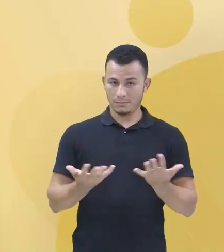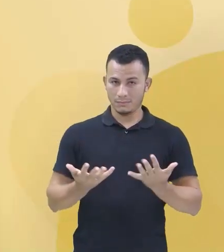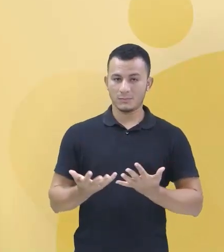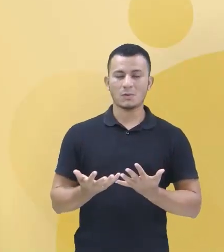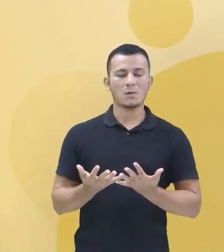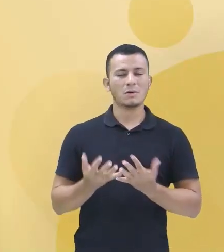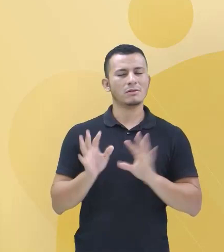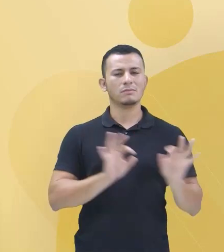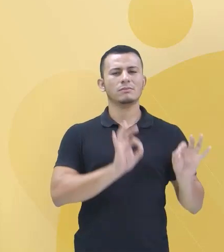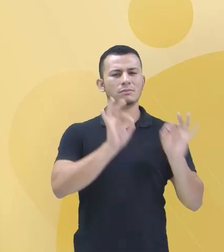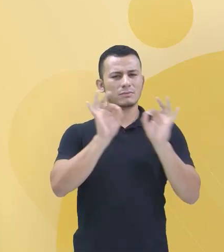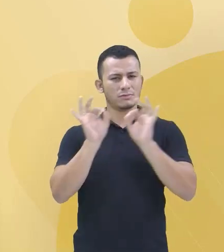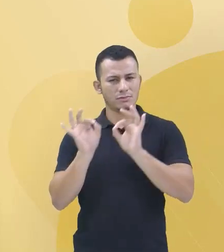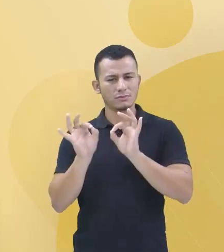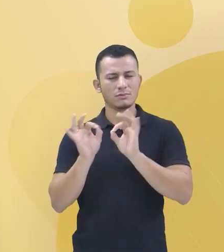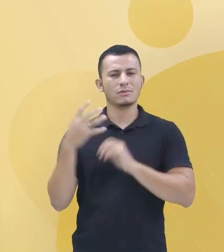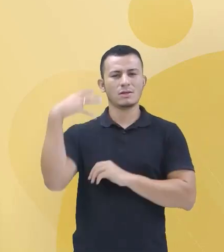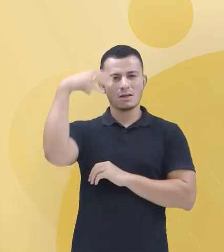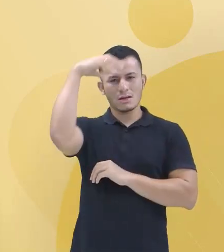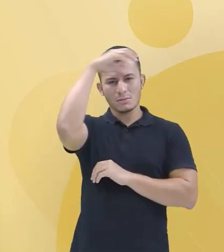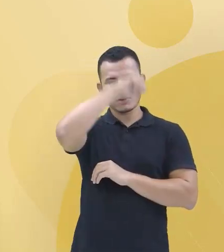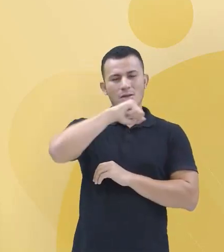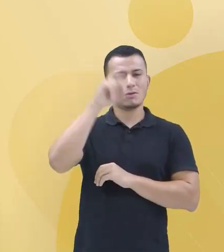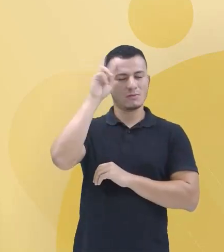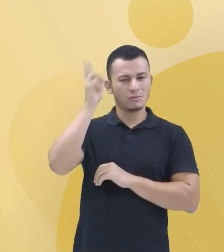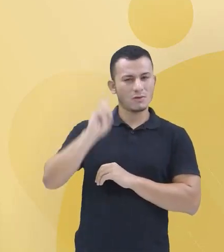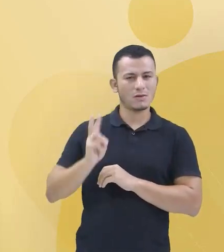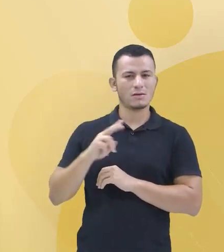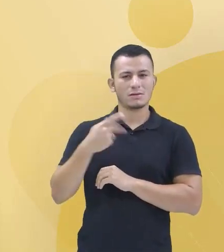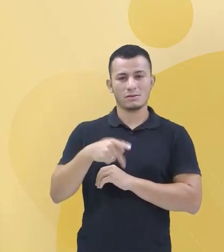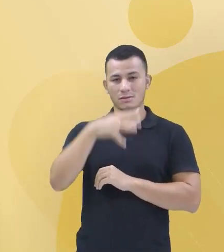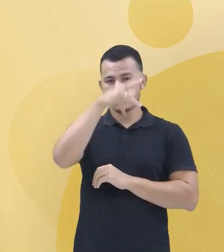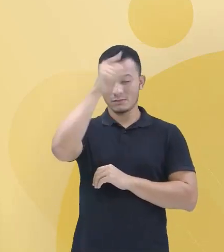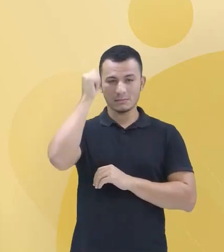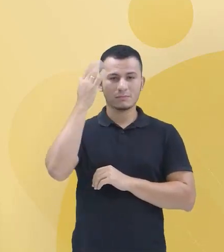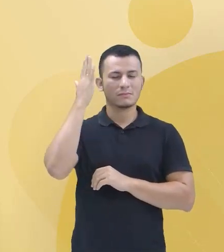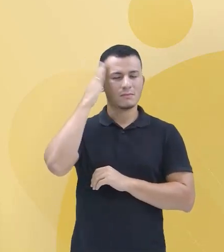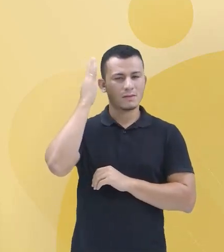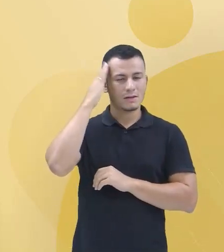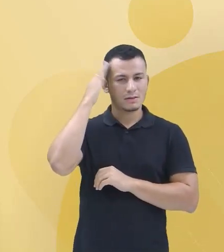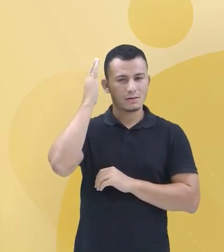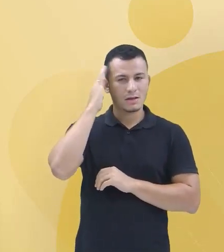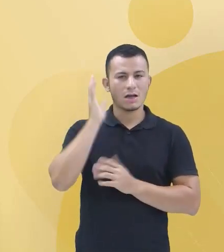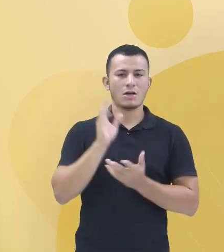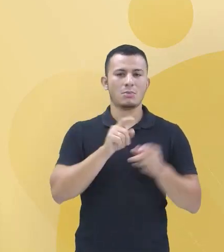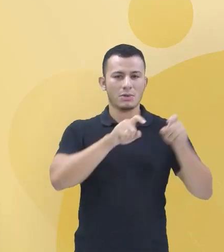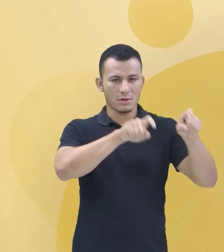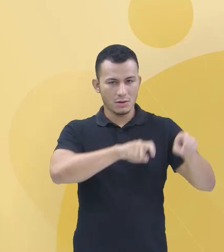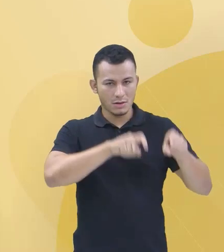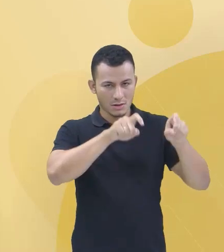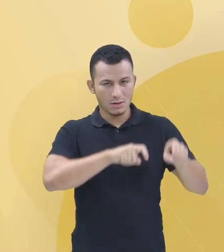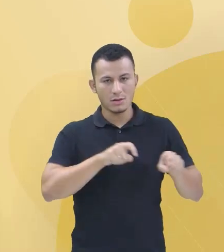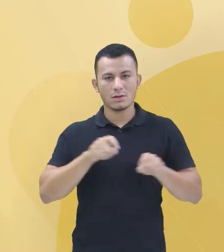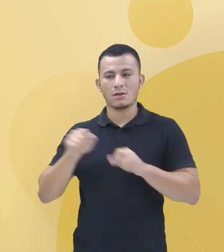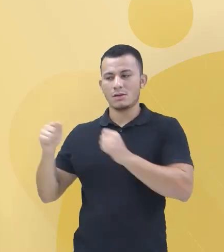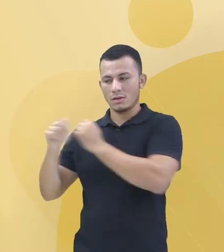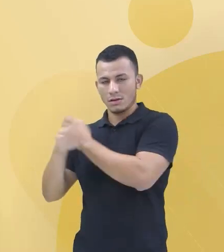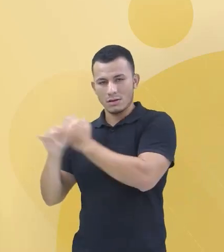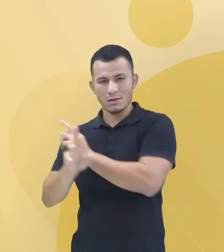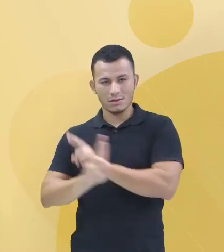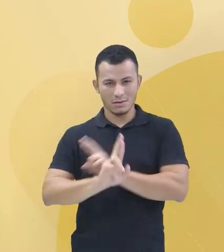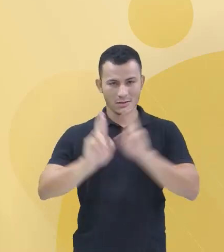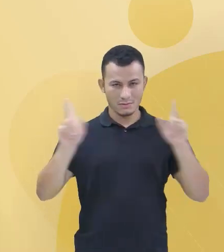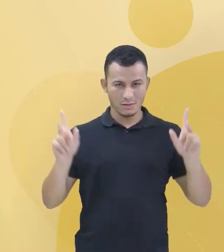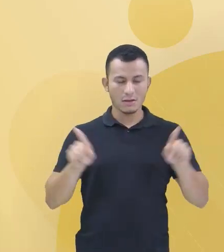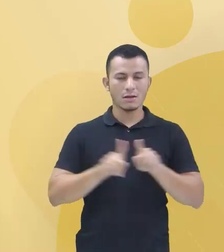Agora que você já viu um pouquinho do histórico de Manaus, já sabe o conceito de rural e urbano, já sabe quais